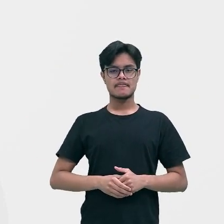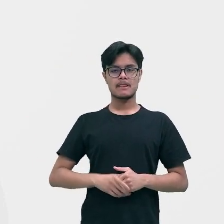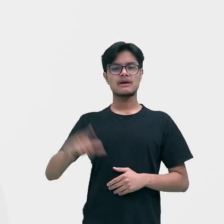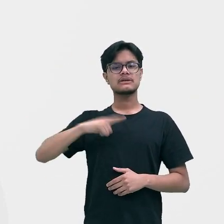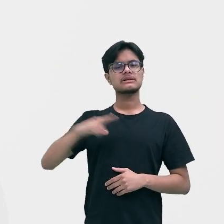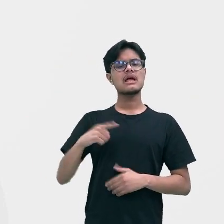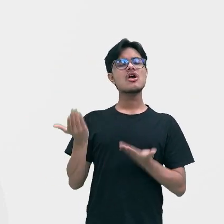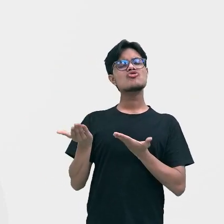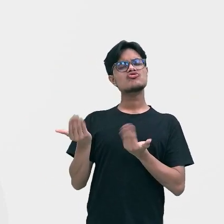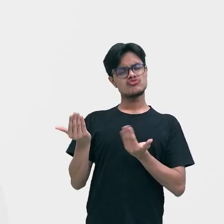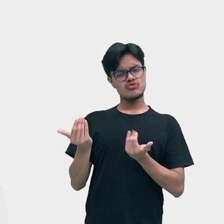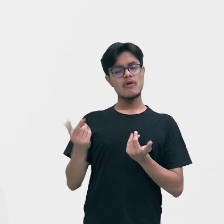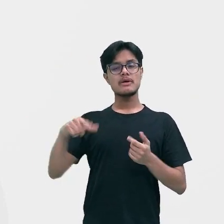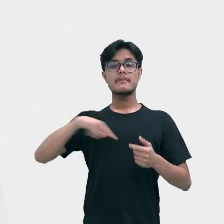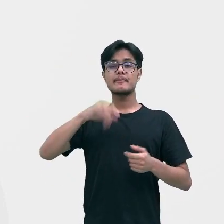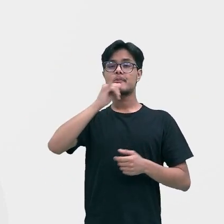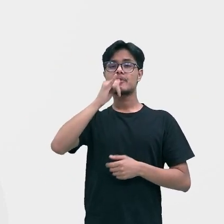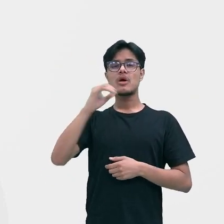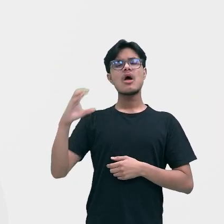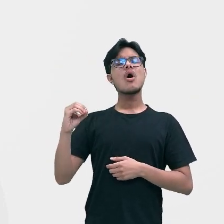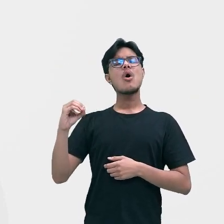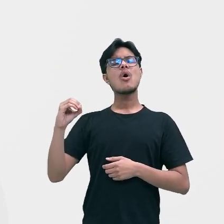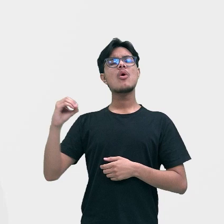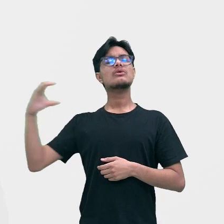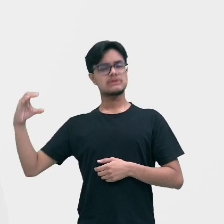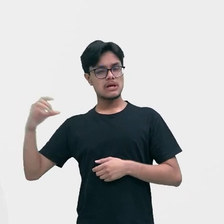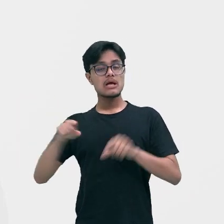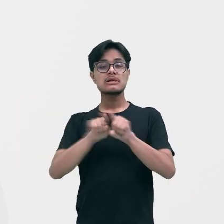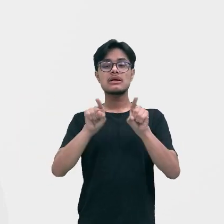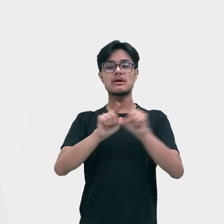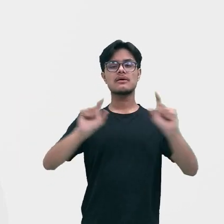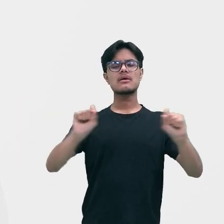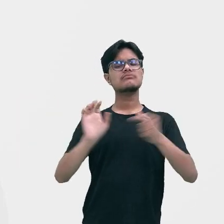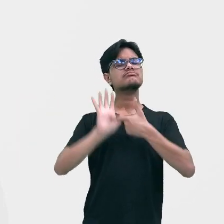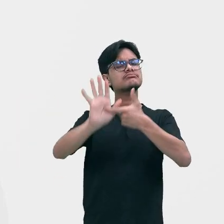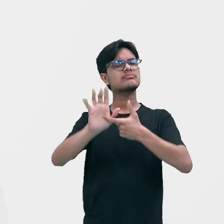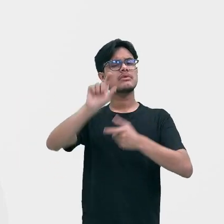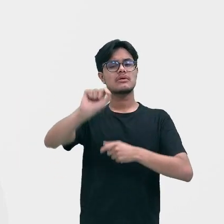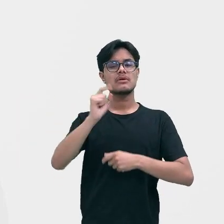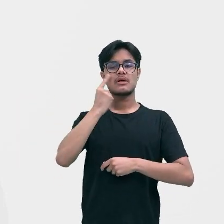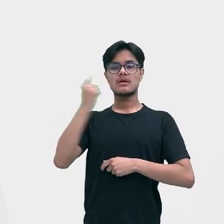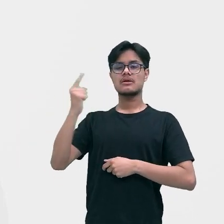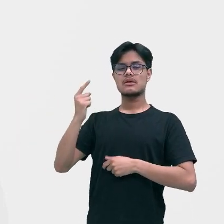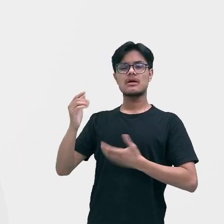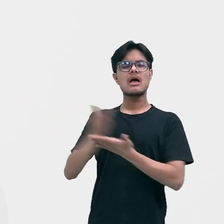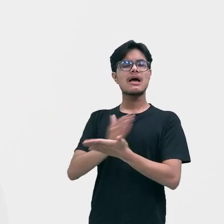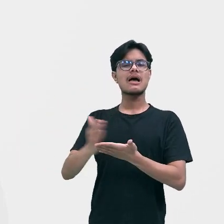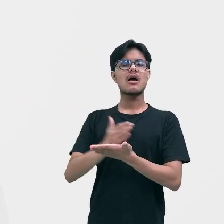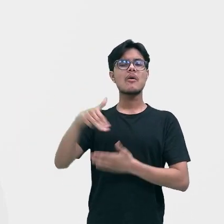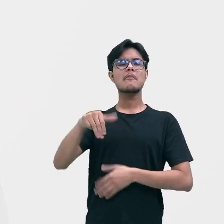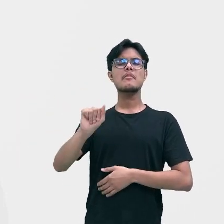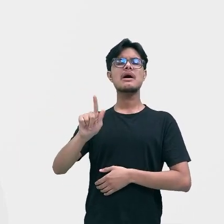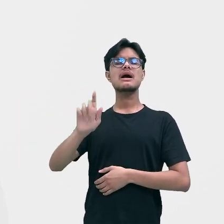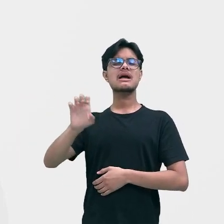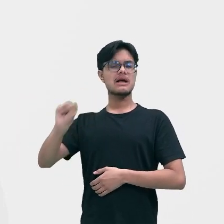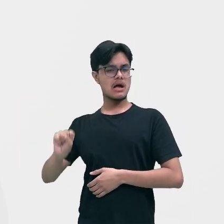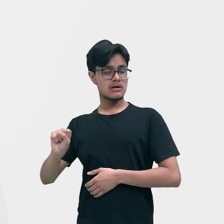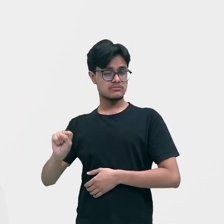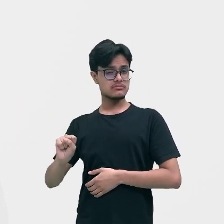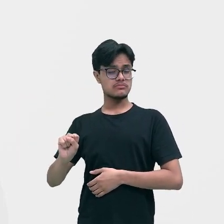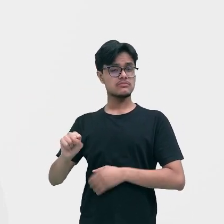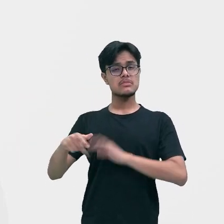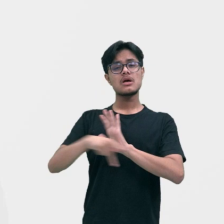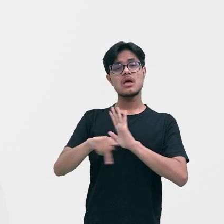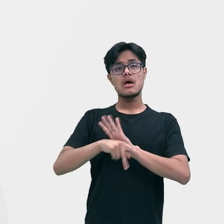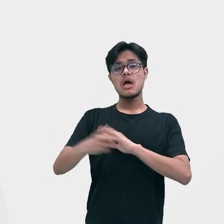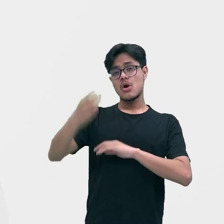cultura oriental, né? A gente já vê essa identificação com os mangás, né? Que é outro elemento